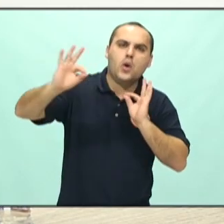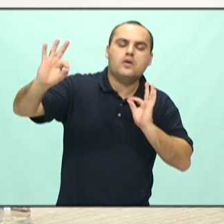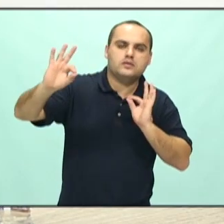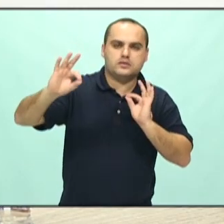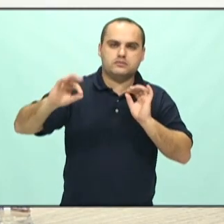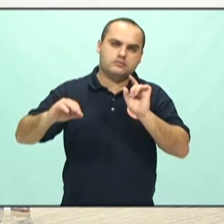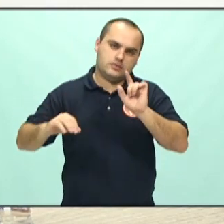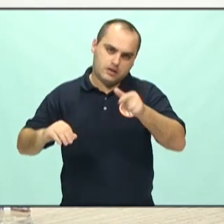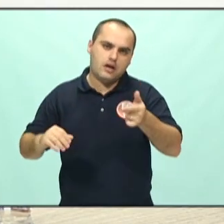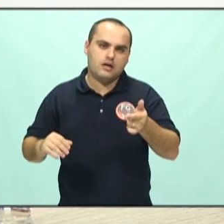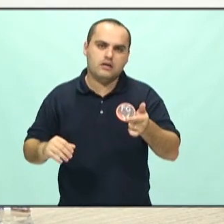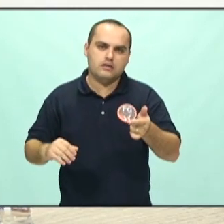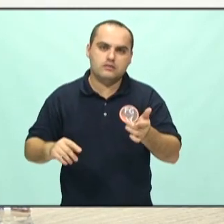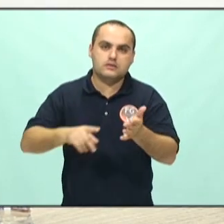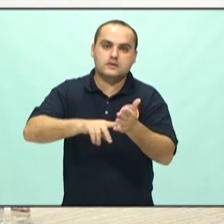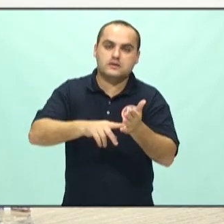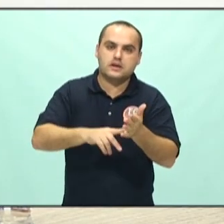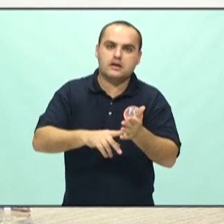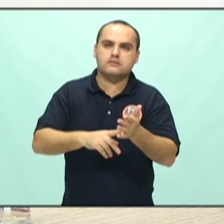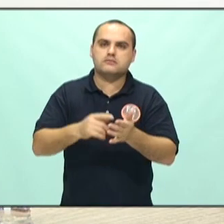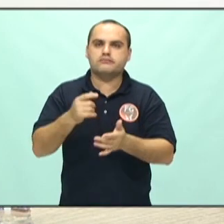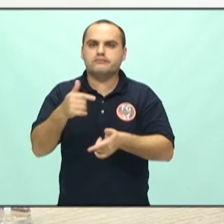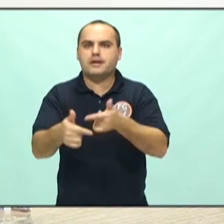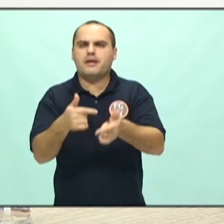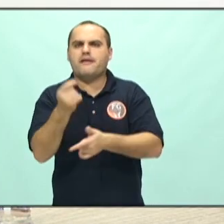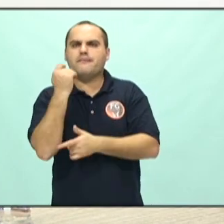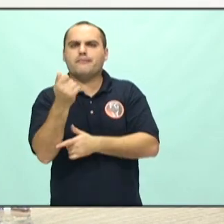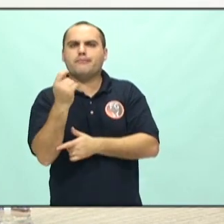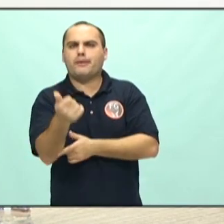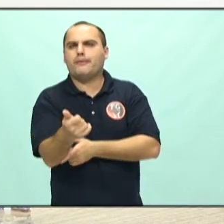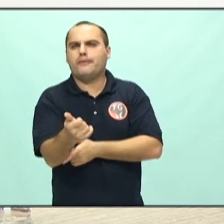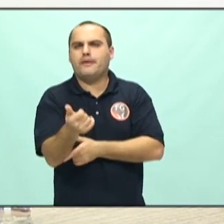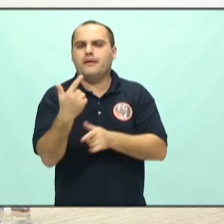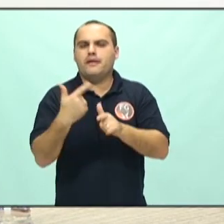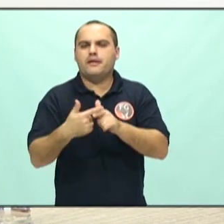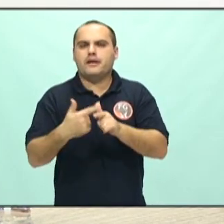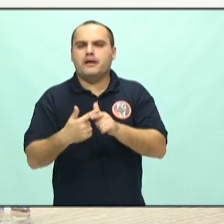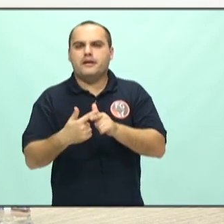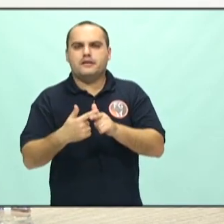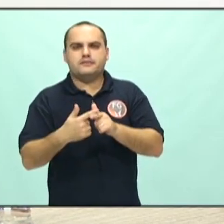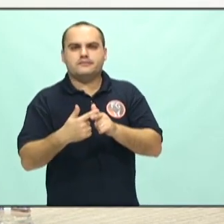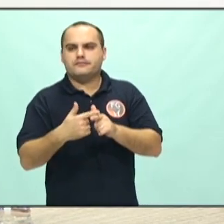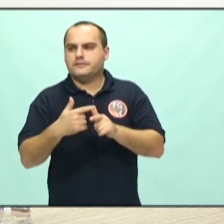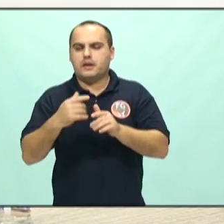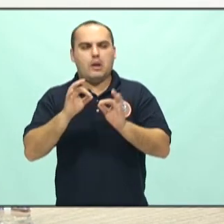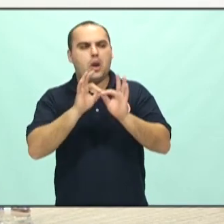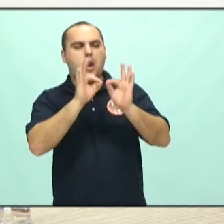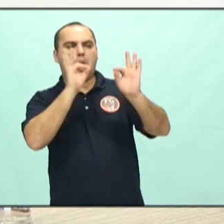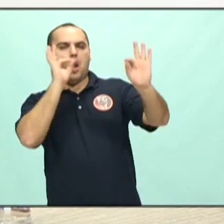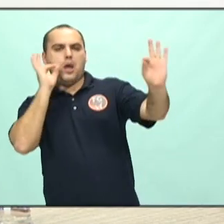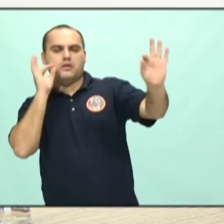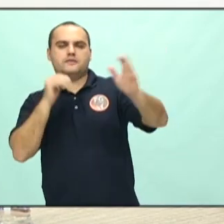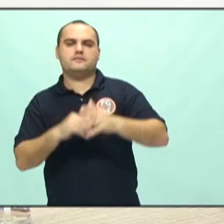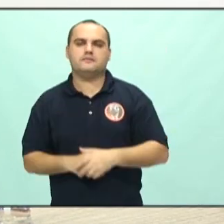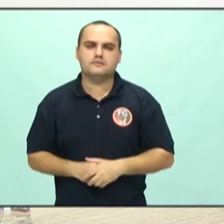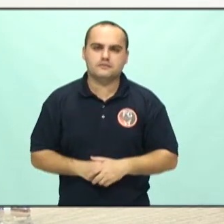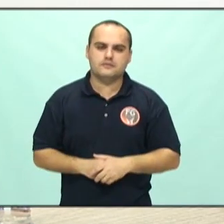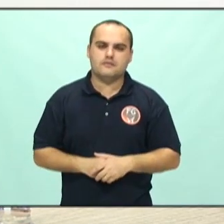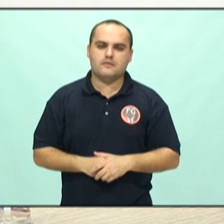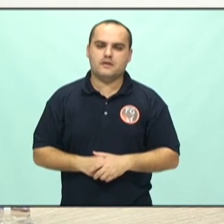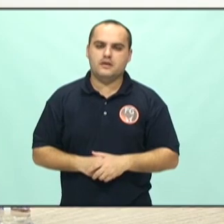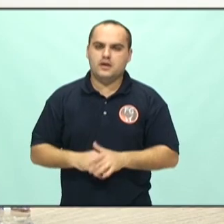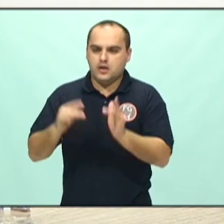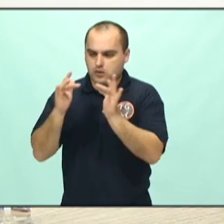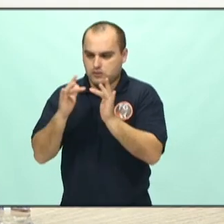que o sindicato pouco atuava porque fica fora muito da sede. Então nós tínhamos o sindicato tinha contato mais próximo